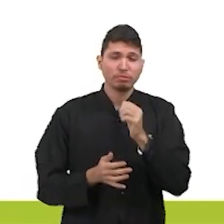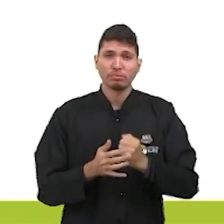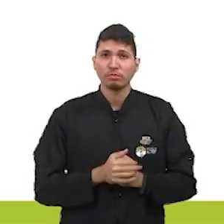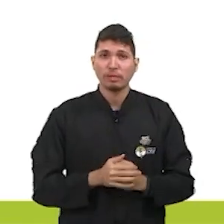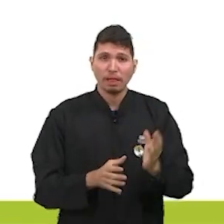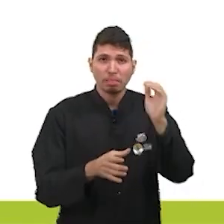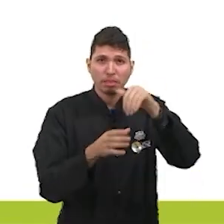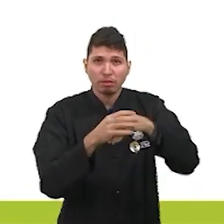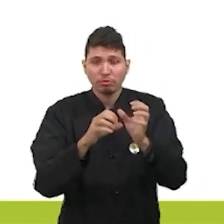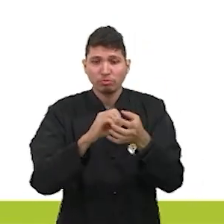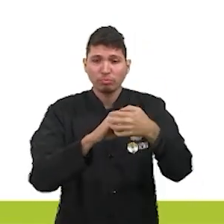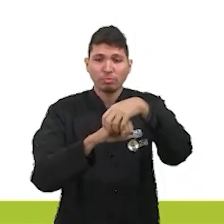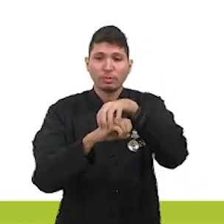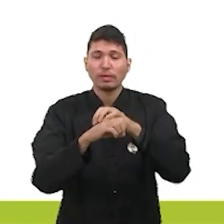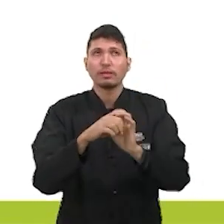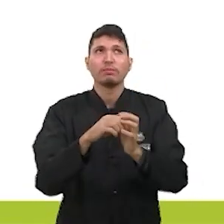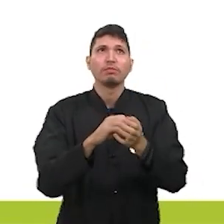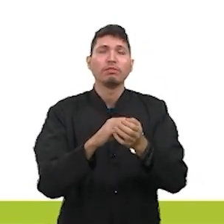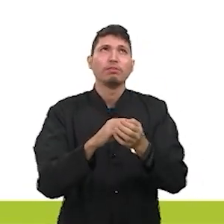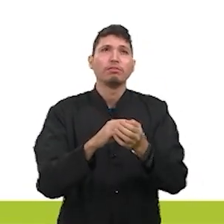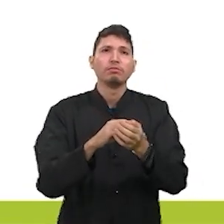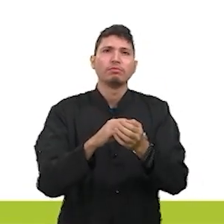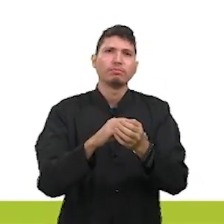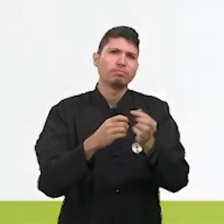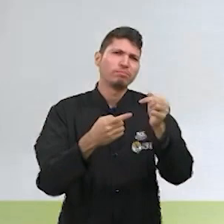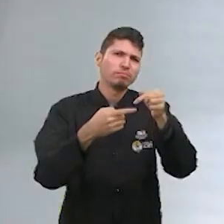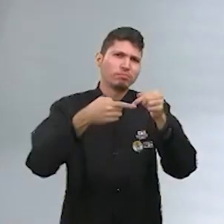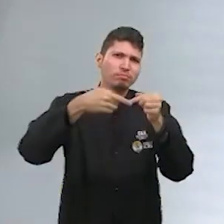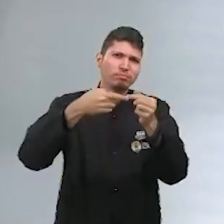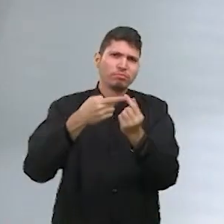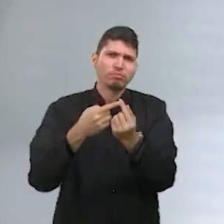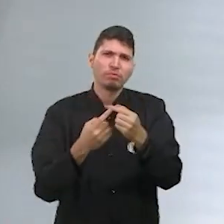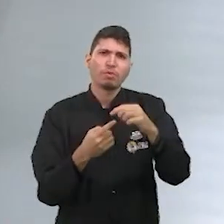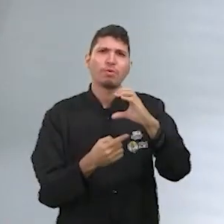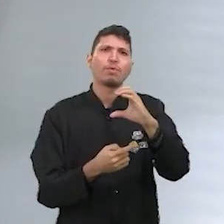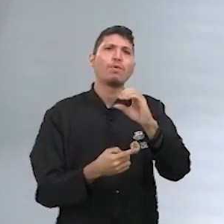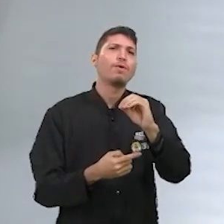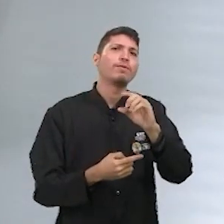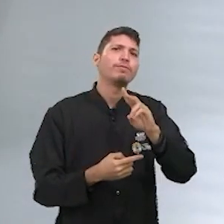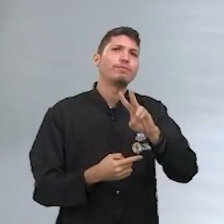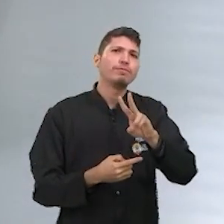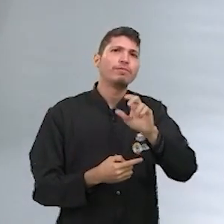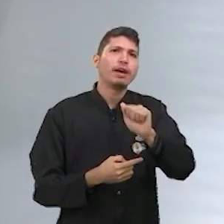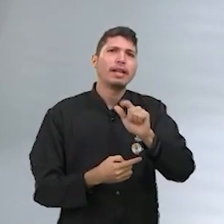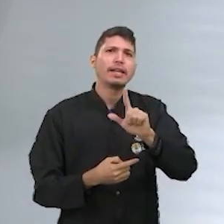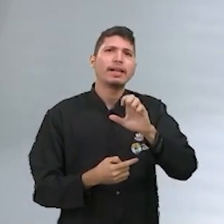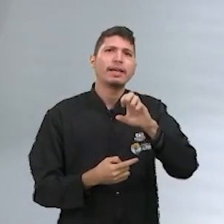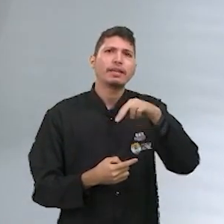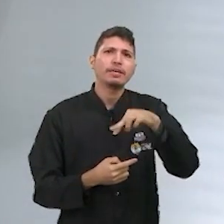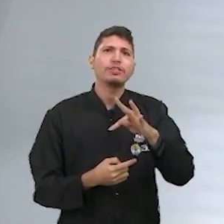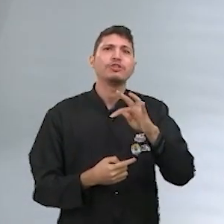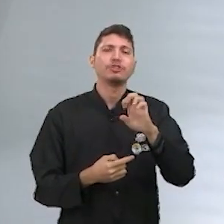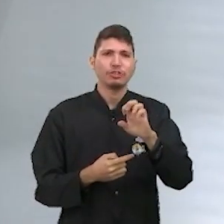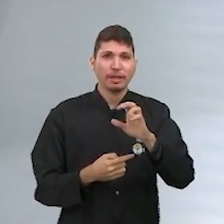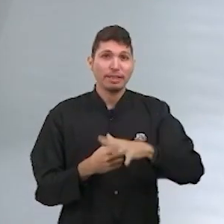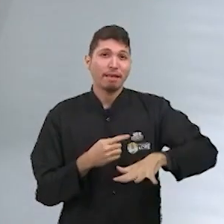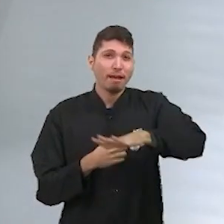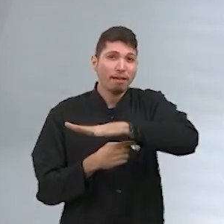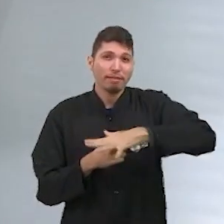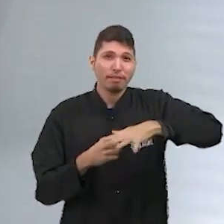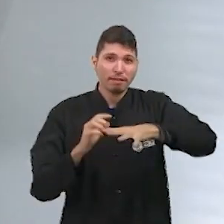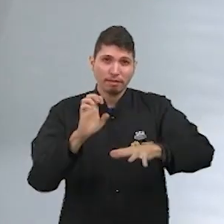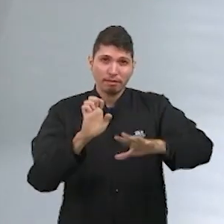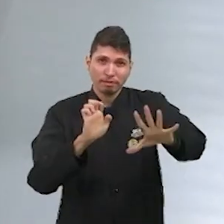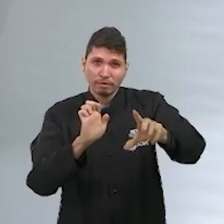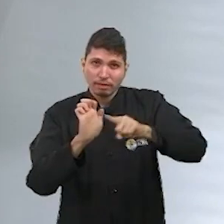de uma molécula com ligações covalentes. É aquela parte lá da eletronegatividade, tá? Se